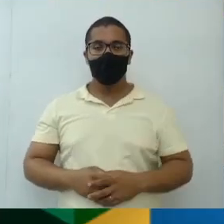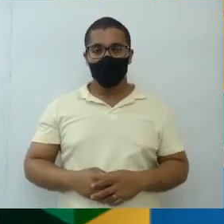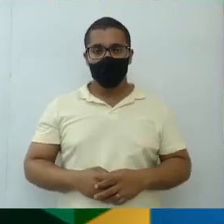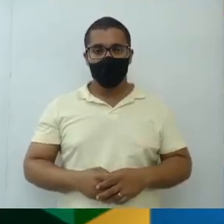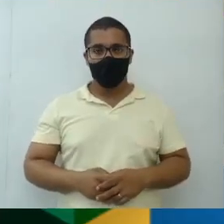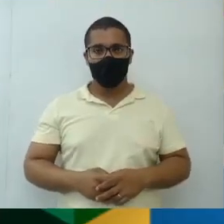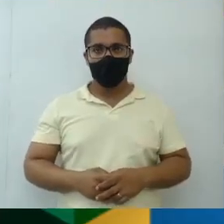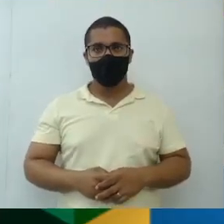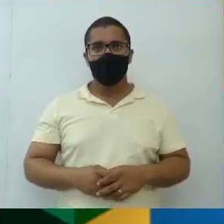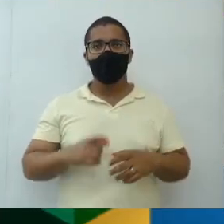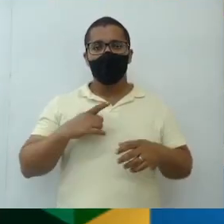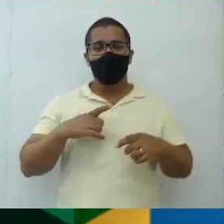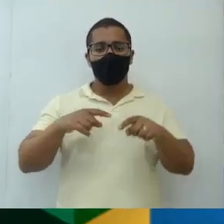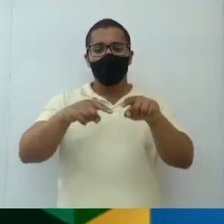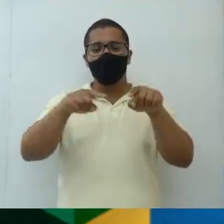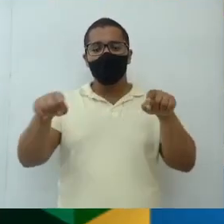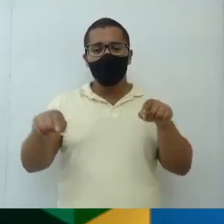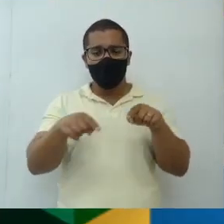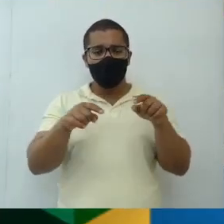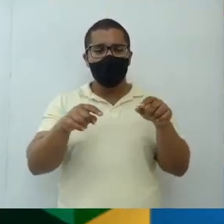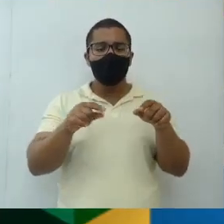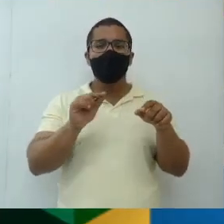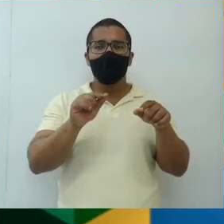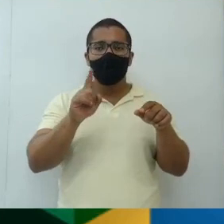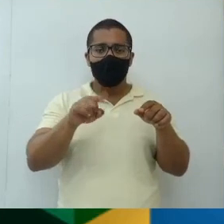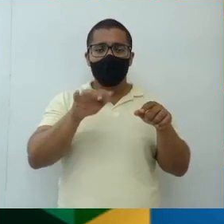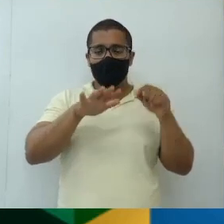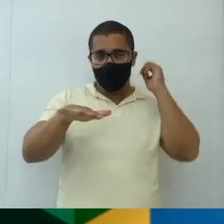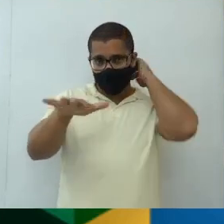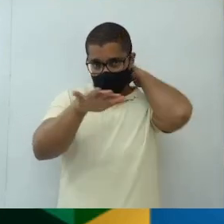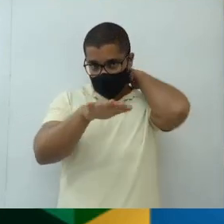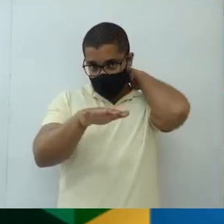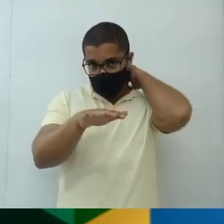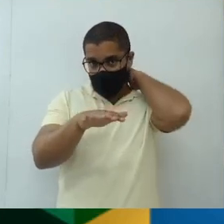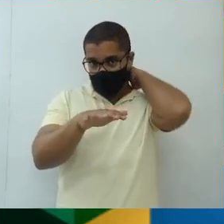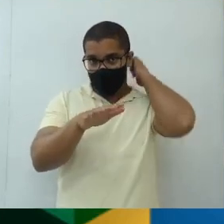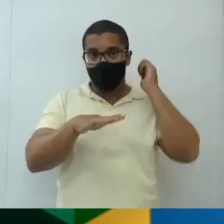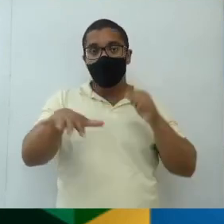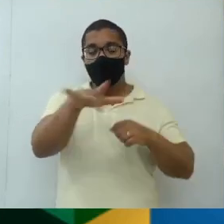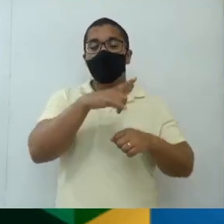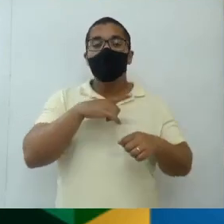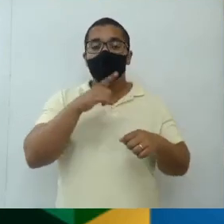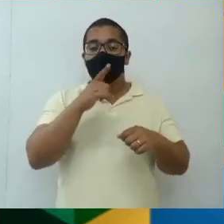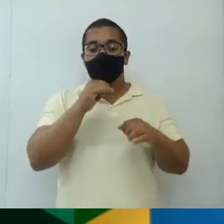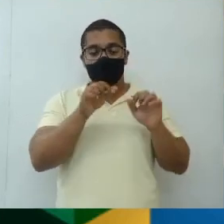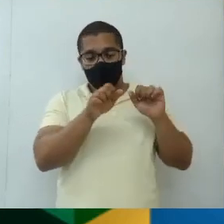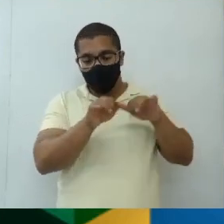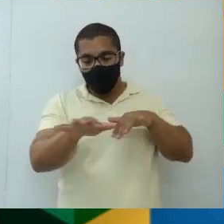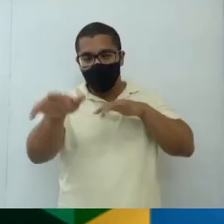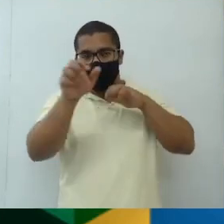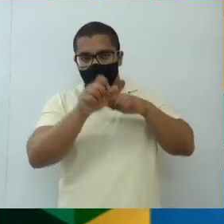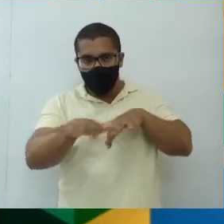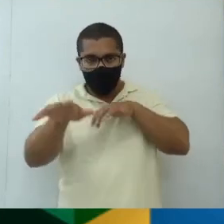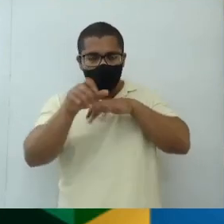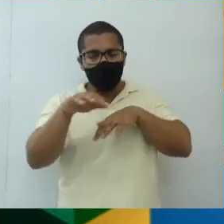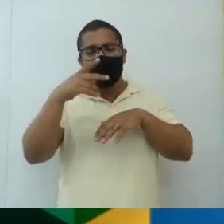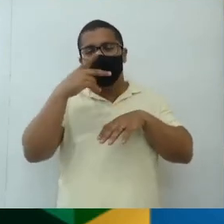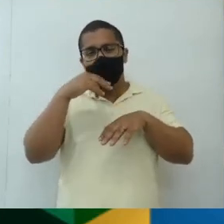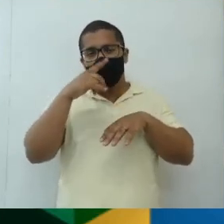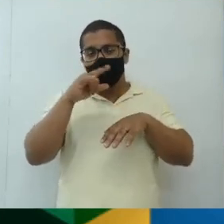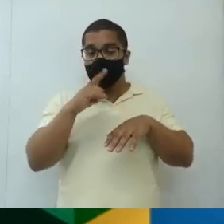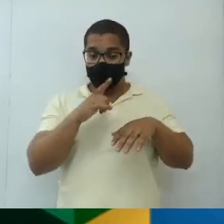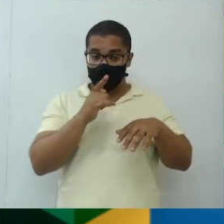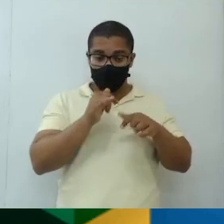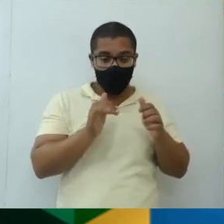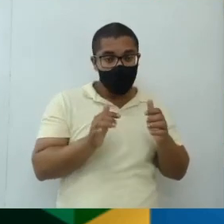uma bacia hidrográfica representa toda a área em que a uma mesma drenagem de água envolvendo sempre